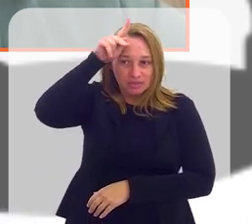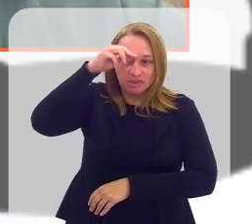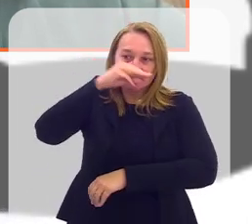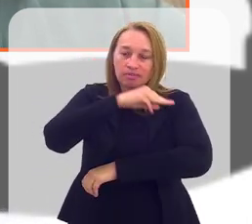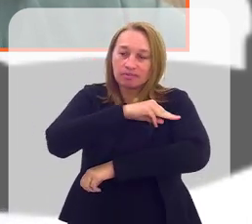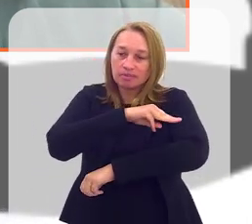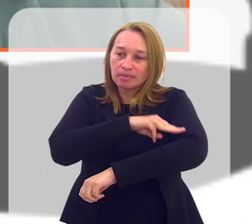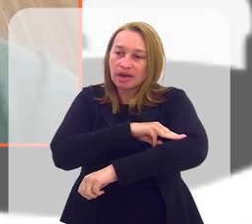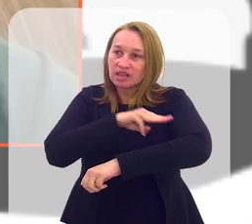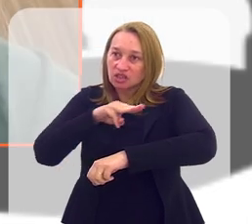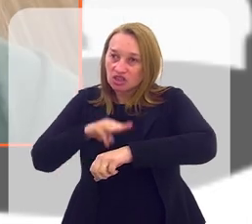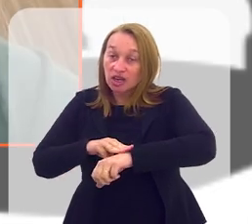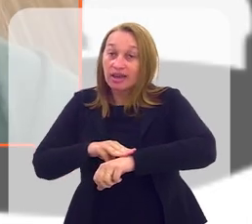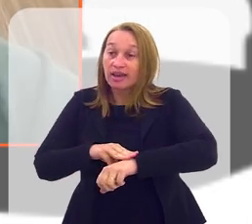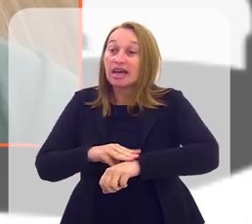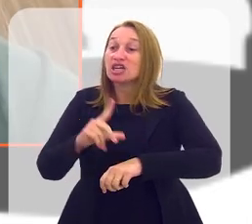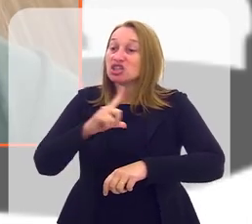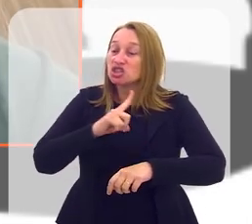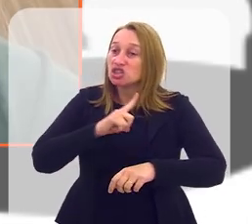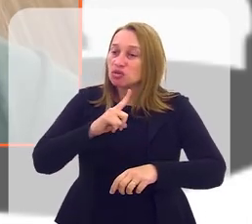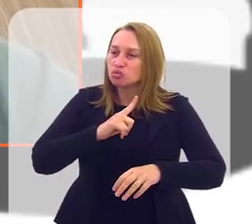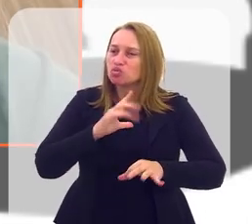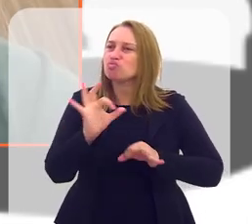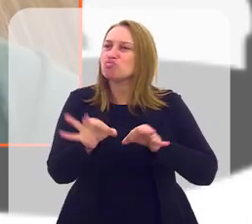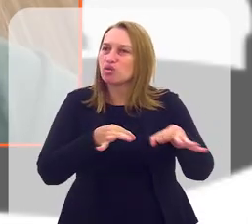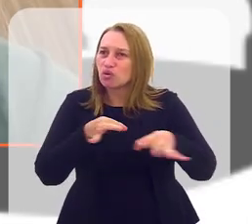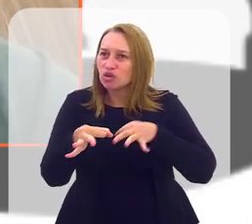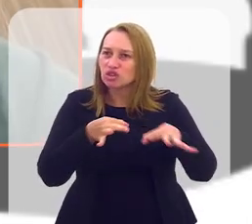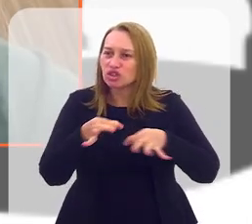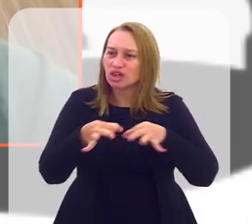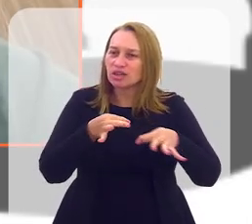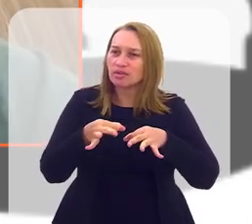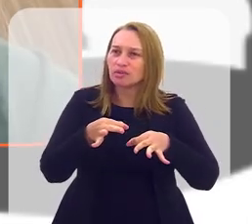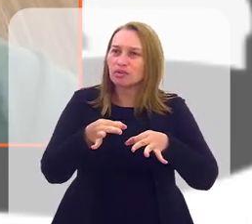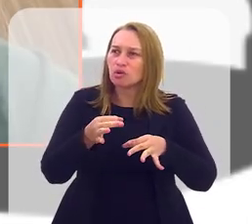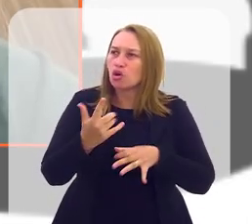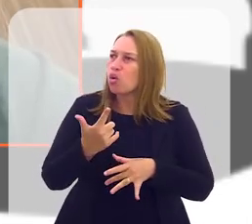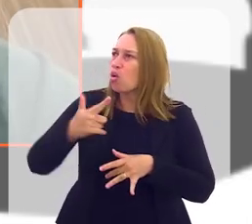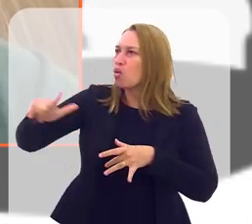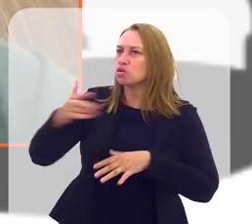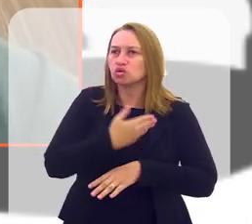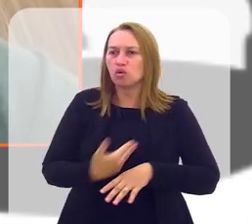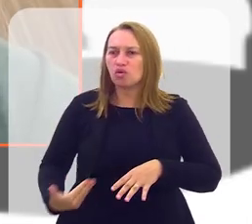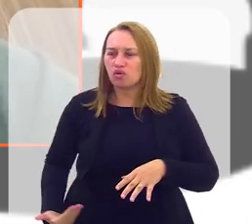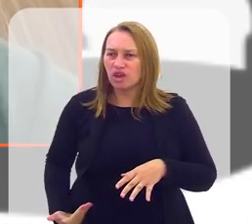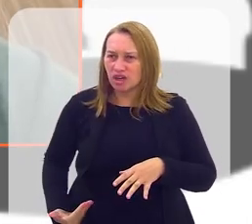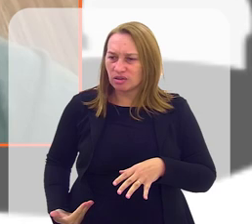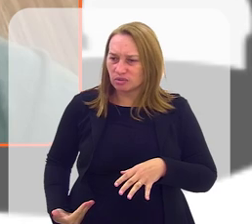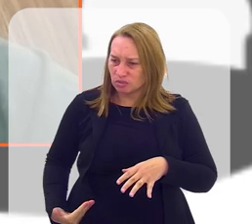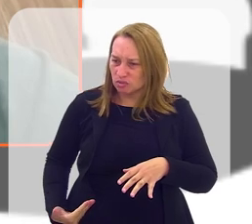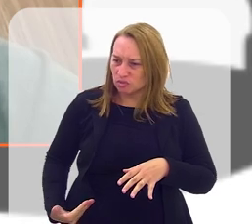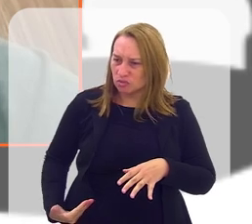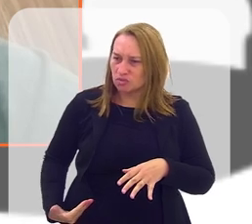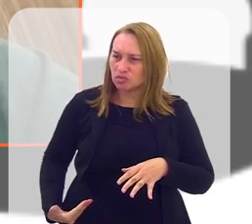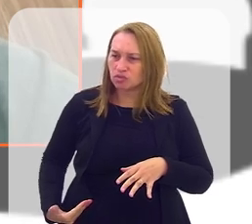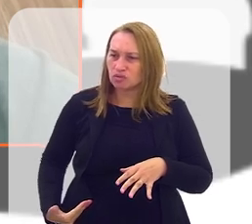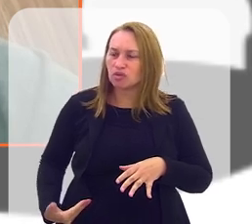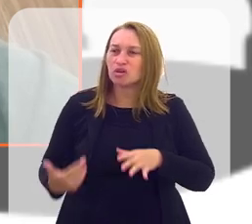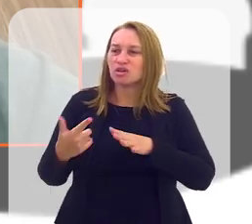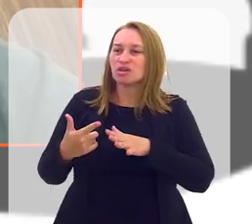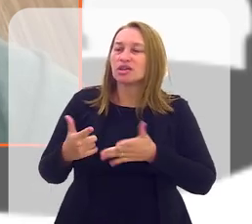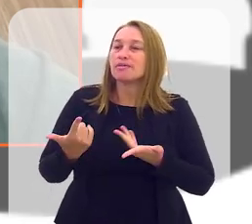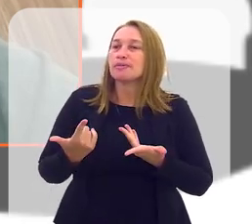fazenda, e lá nós tínhamos um programa, um projeto que foi deixado por outros governos, que é o